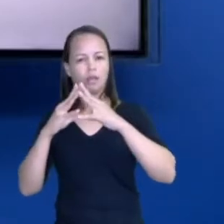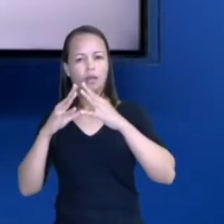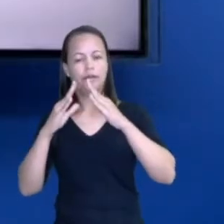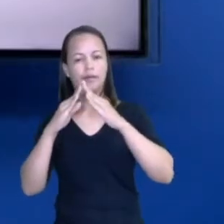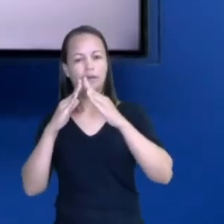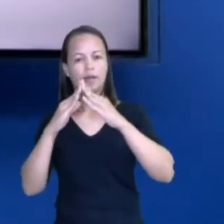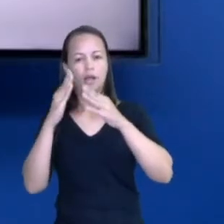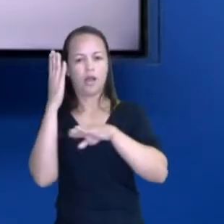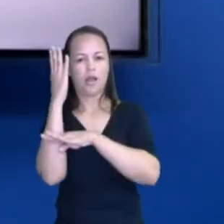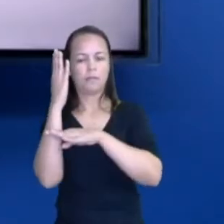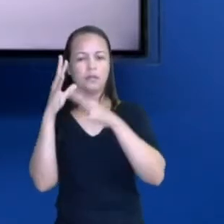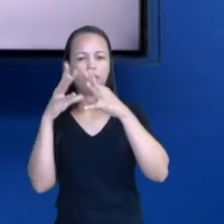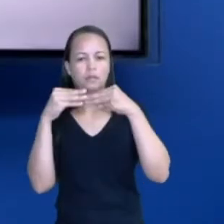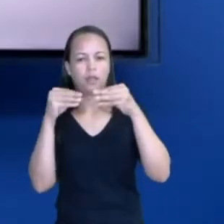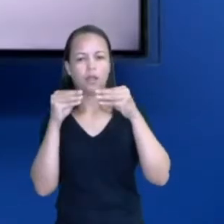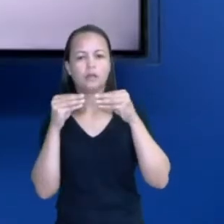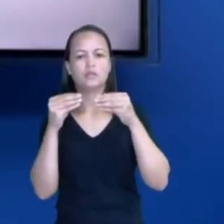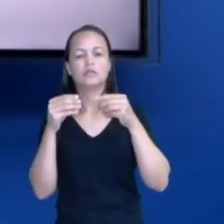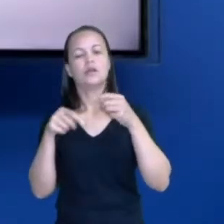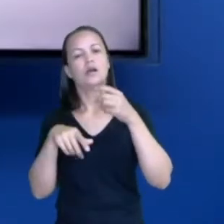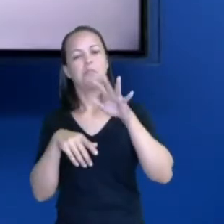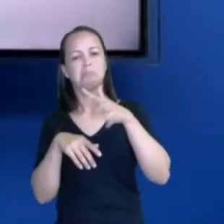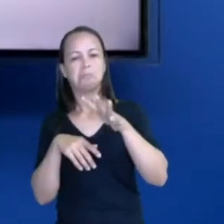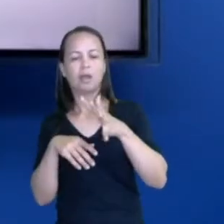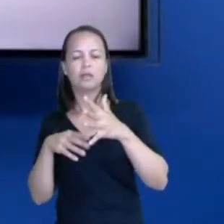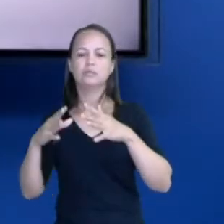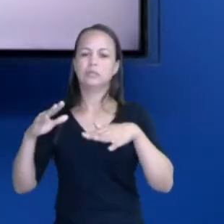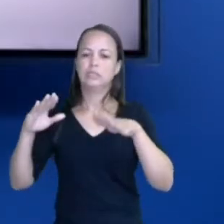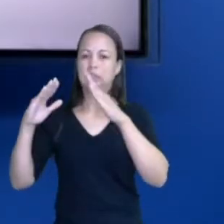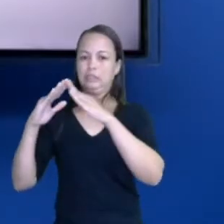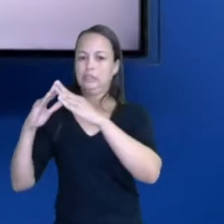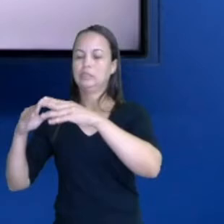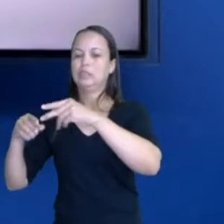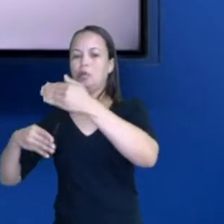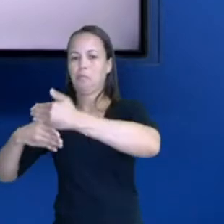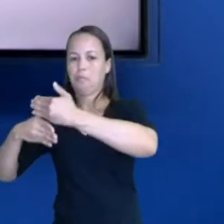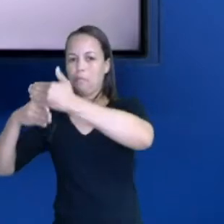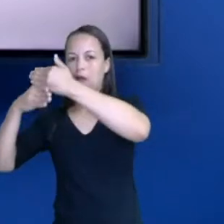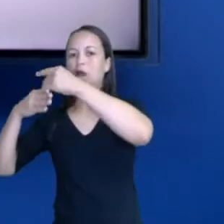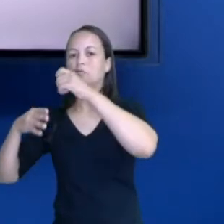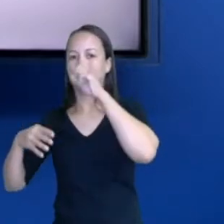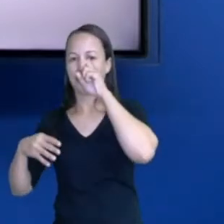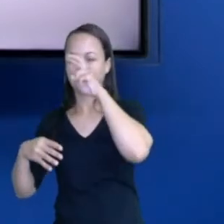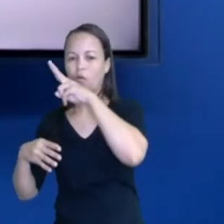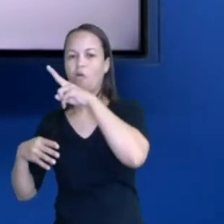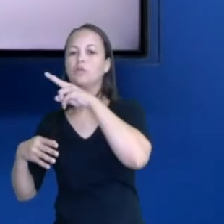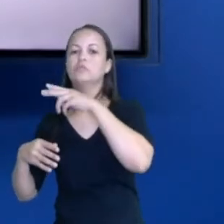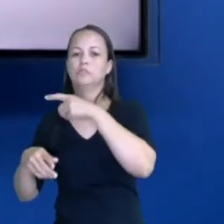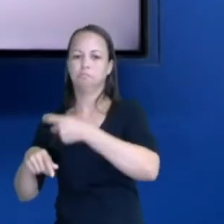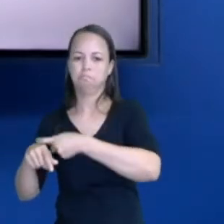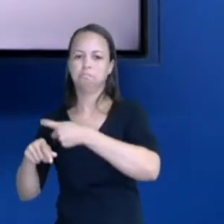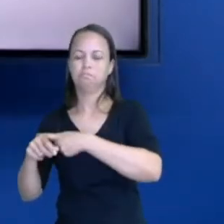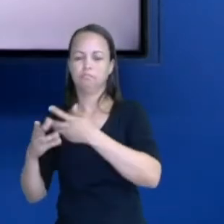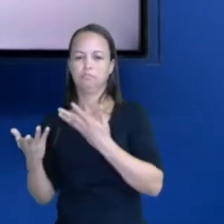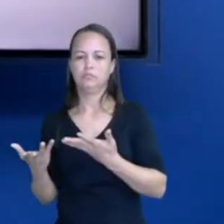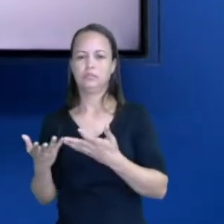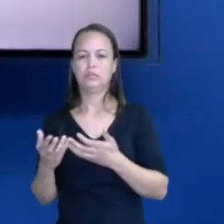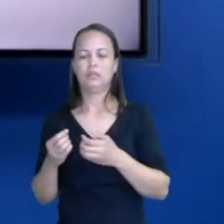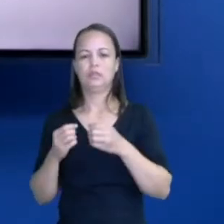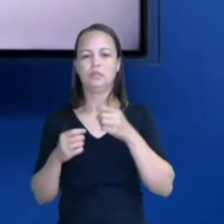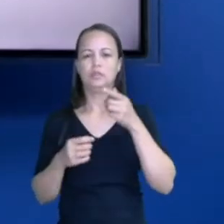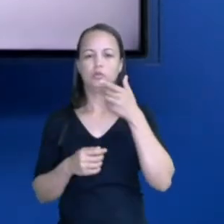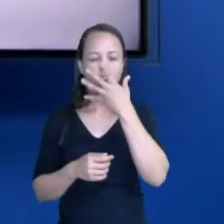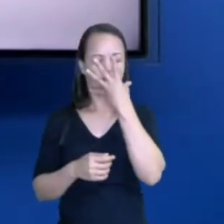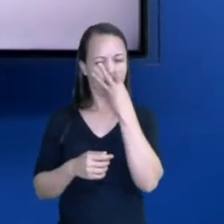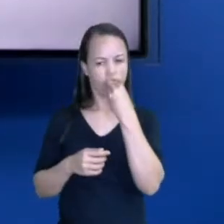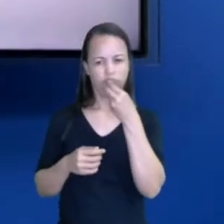e seguido pela alvenaria, tá certo? Pelos tijolos, pelo cimento, né? Que é aquela casa mais resistente e que o lobo ele não